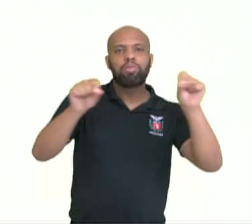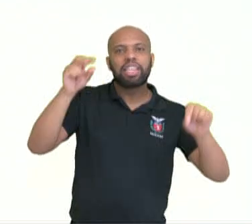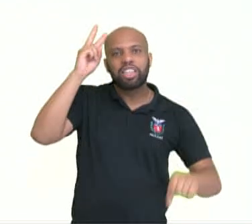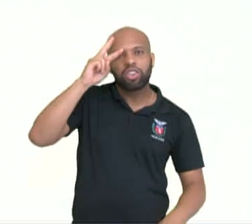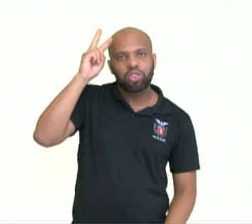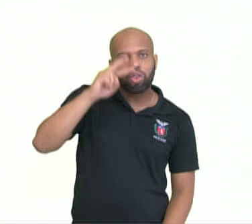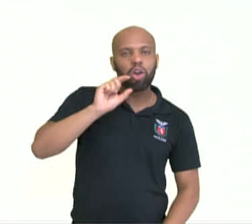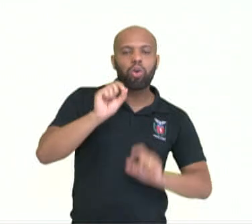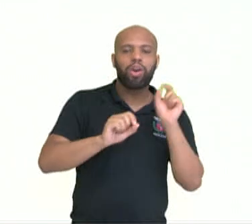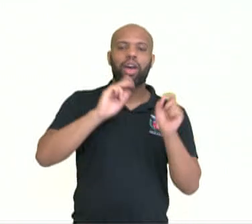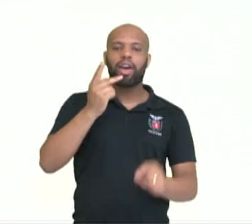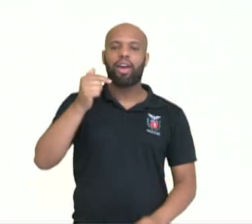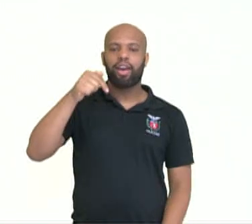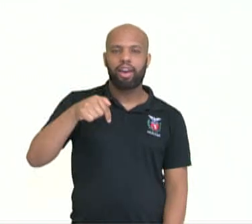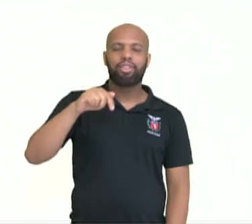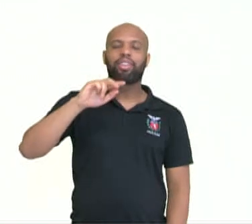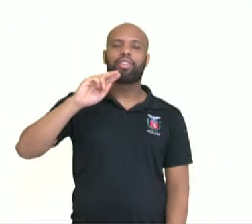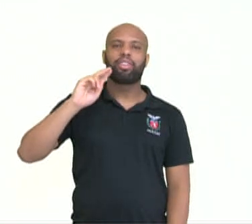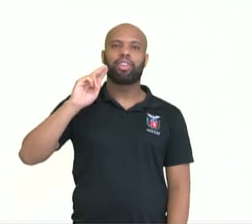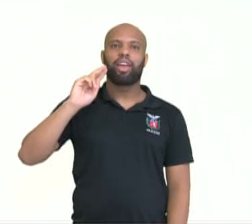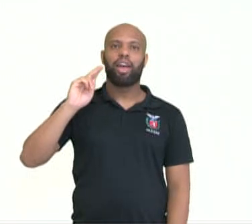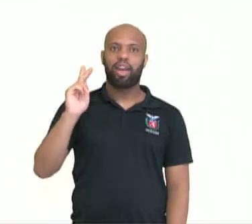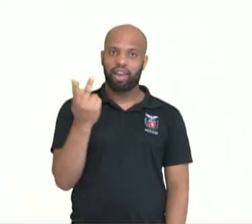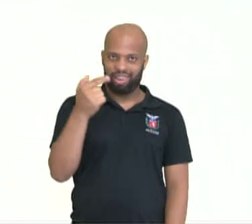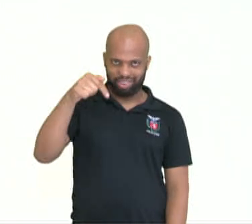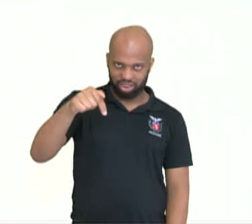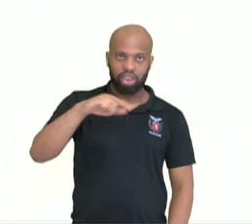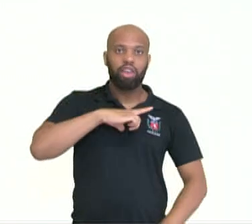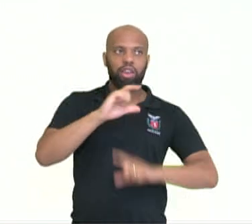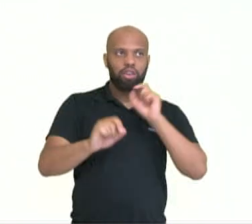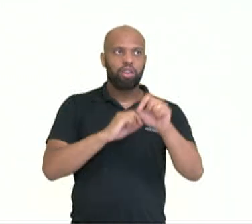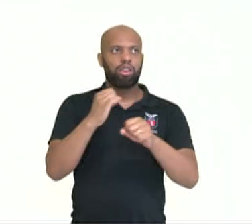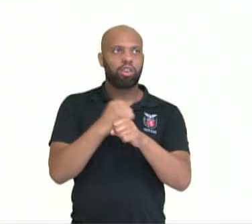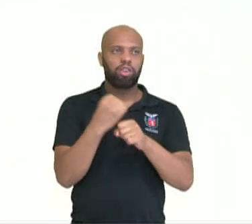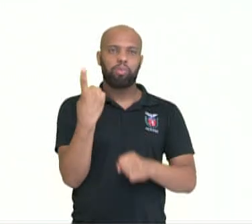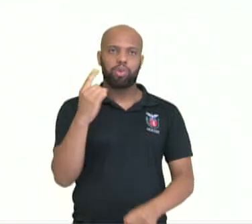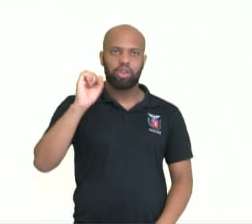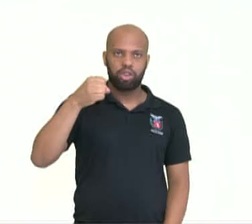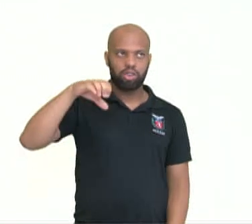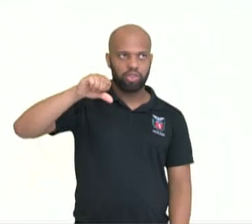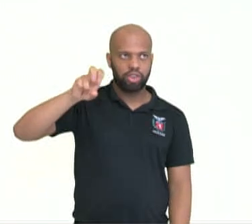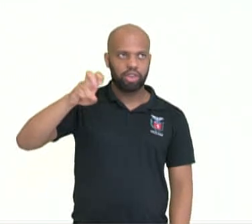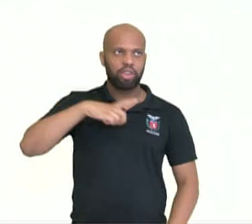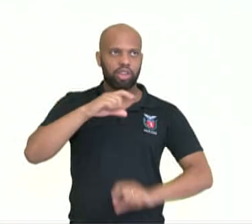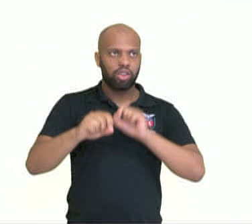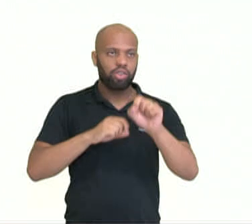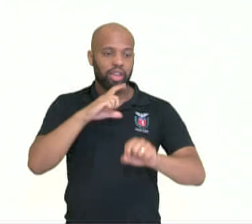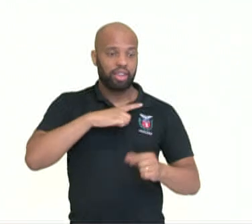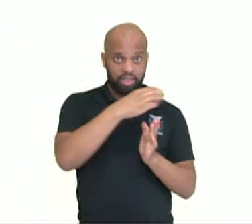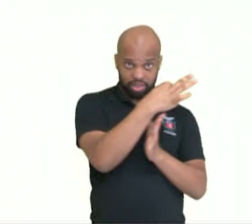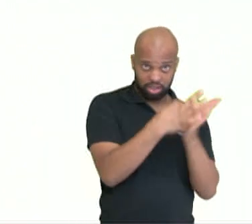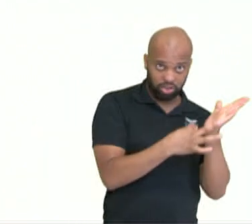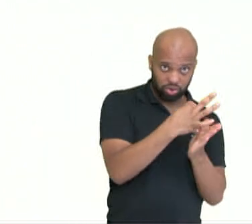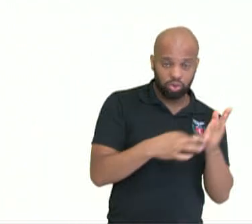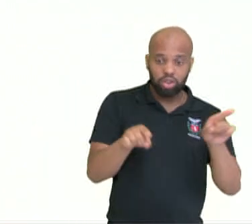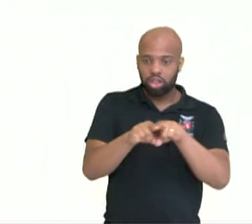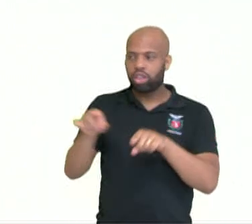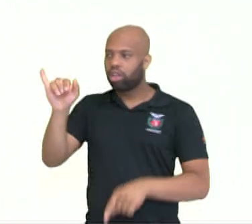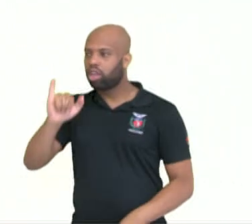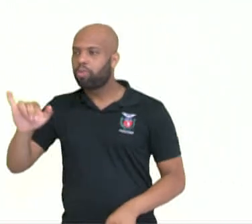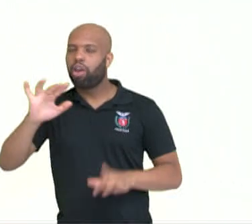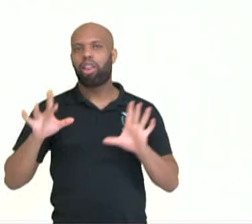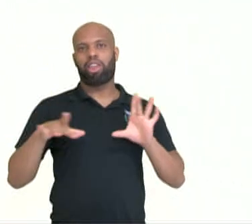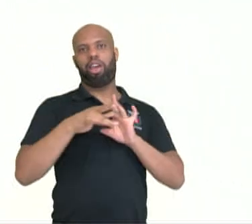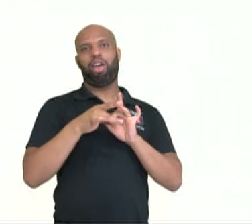sou apaixonado, já escrevi algumas aí. Em 1895, é a conversa entre o texto e imagem, com